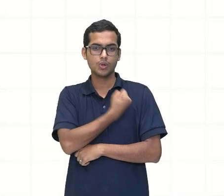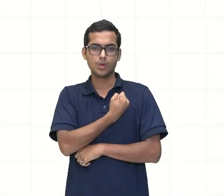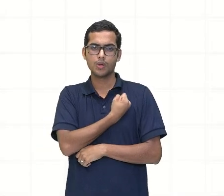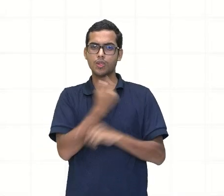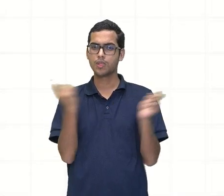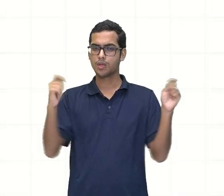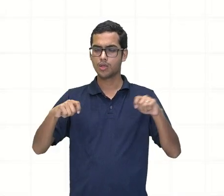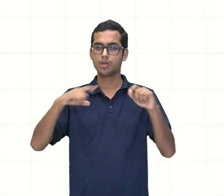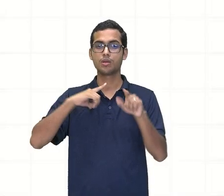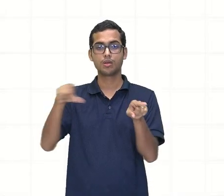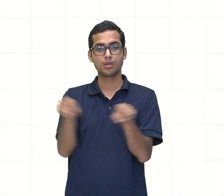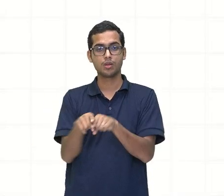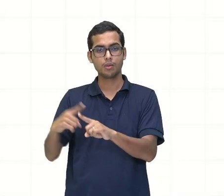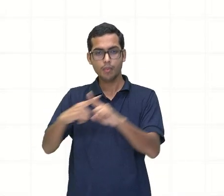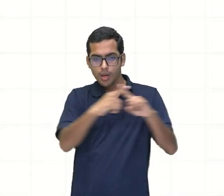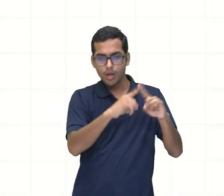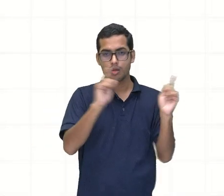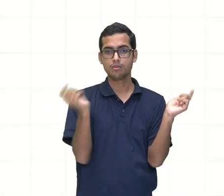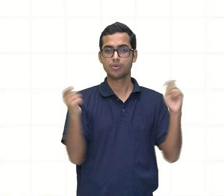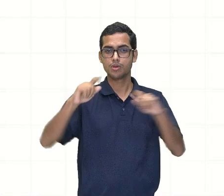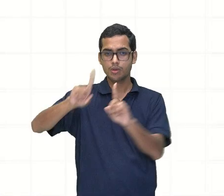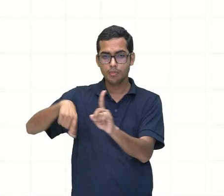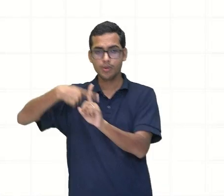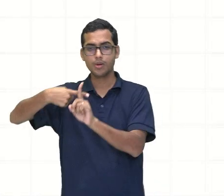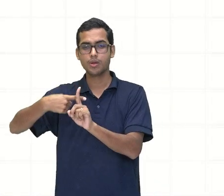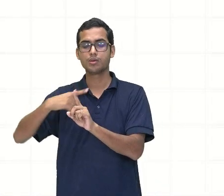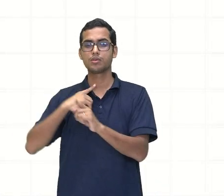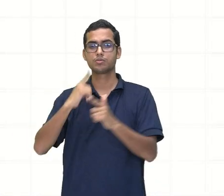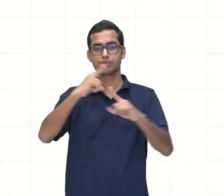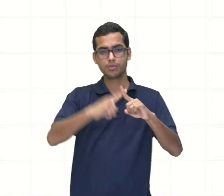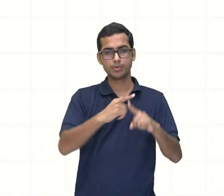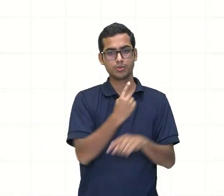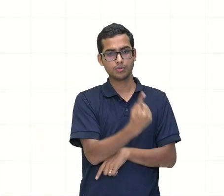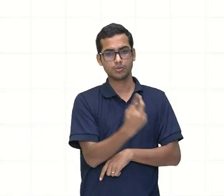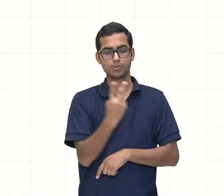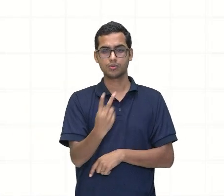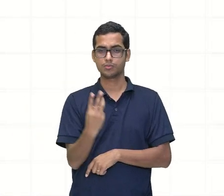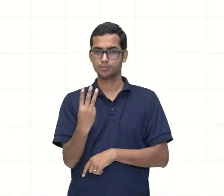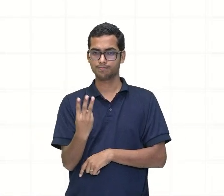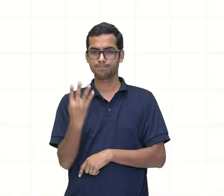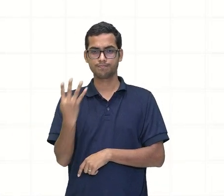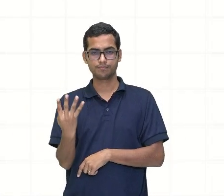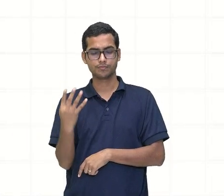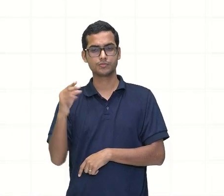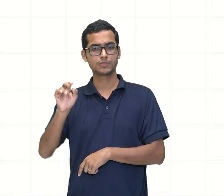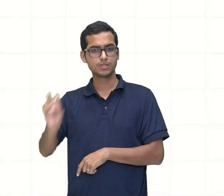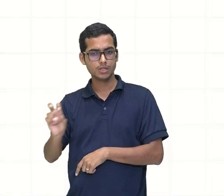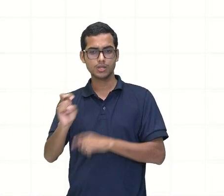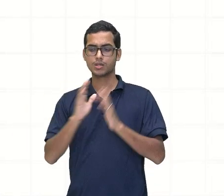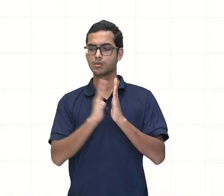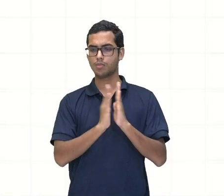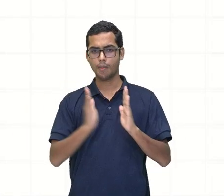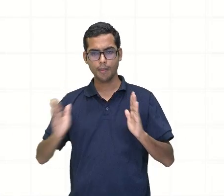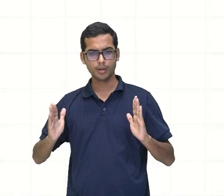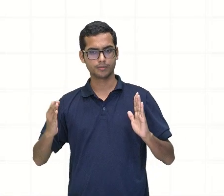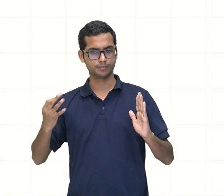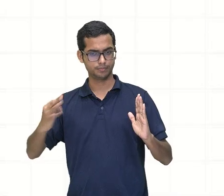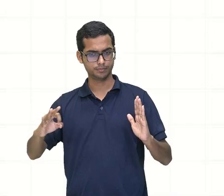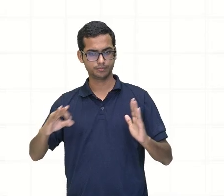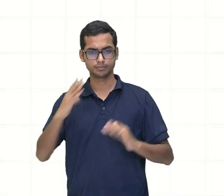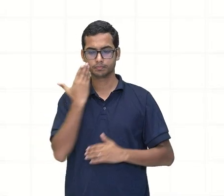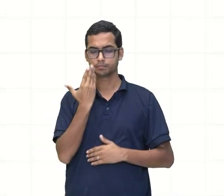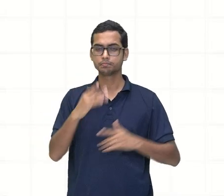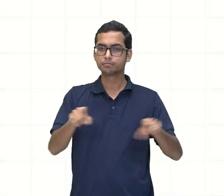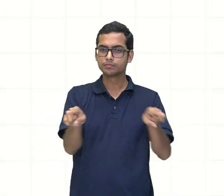obtidos multiplicando por 1, 2, 3, 4, 5 e assim por diante.